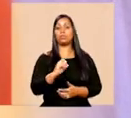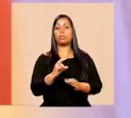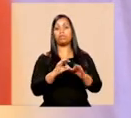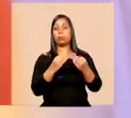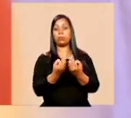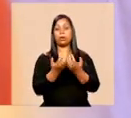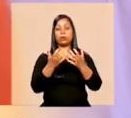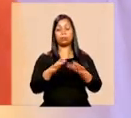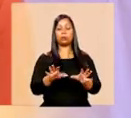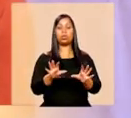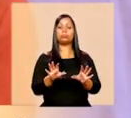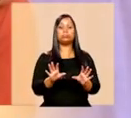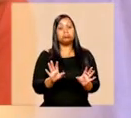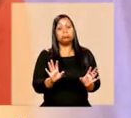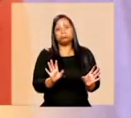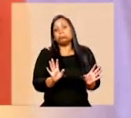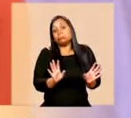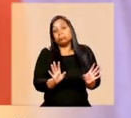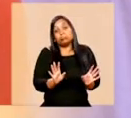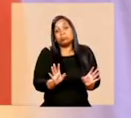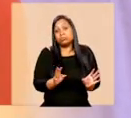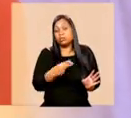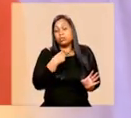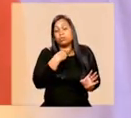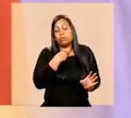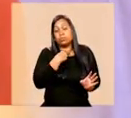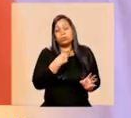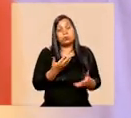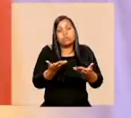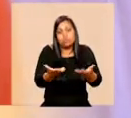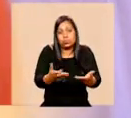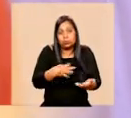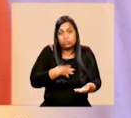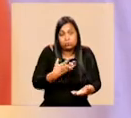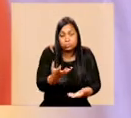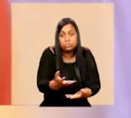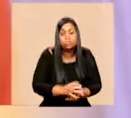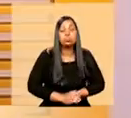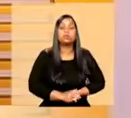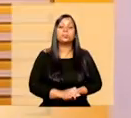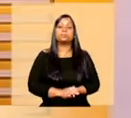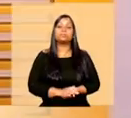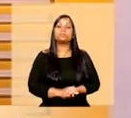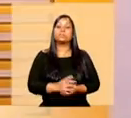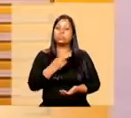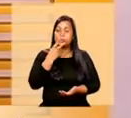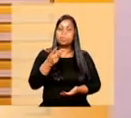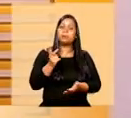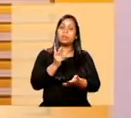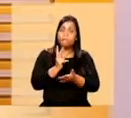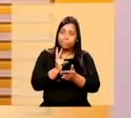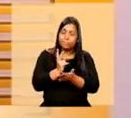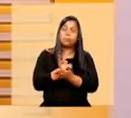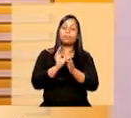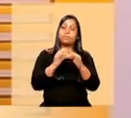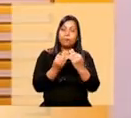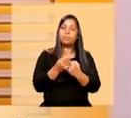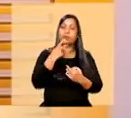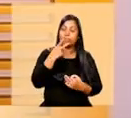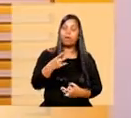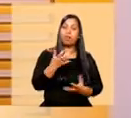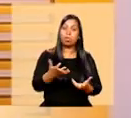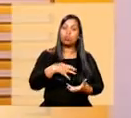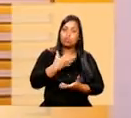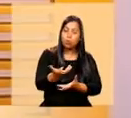filho ou algum familiar não quero doar, bom, eu não poderia ser uma doadora. Então por isso que é sempre bom reforçar com a